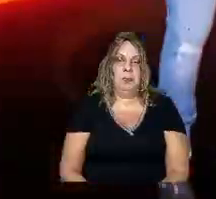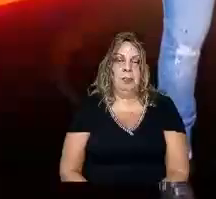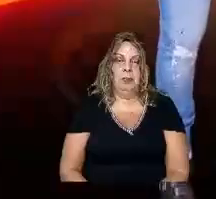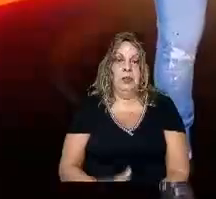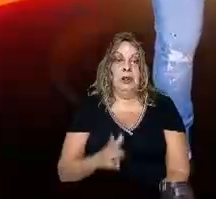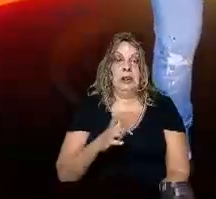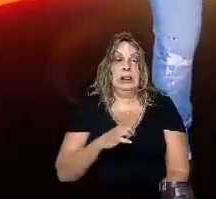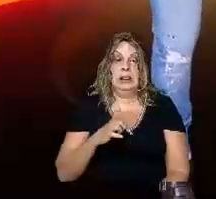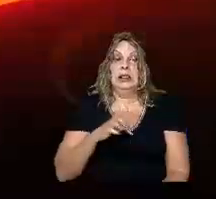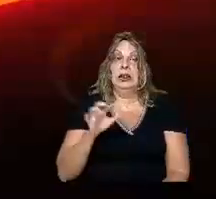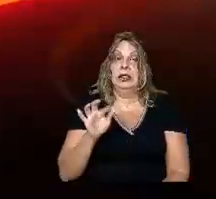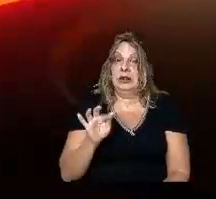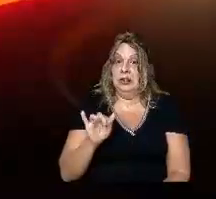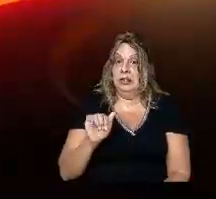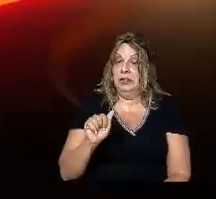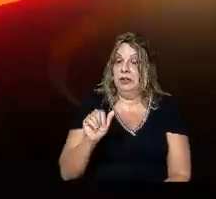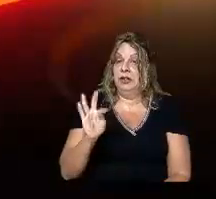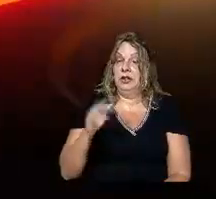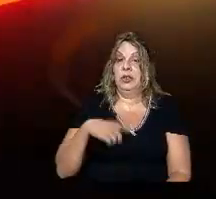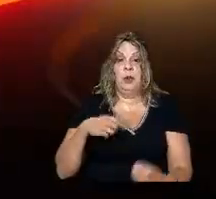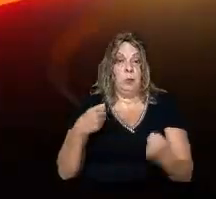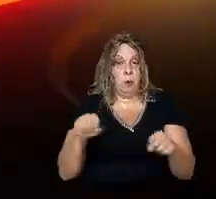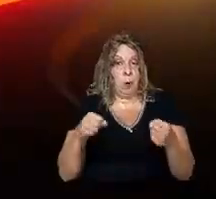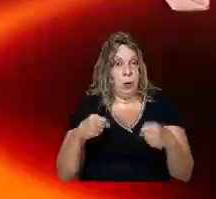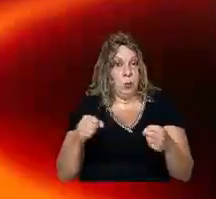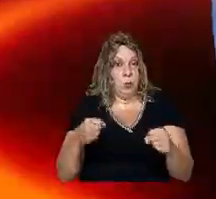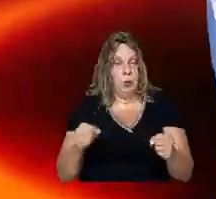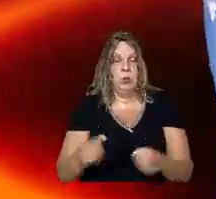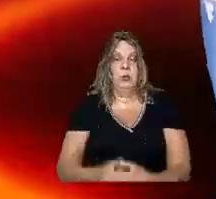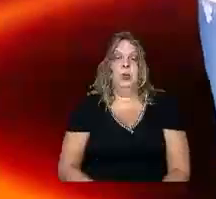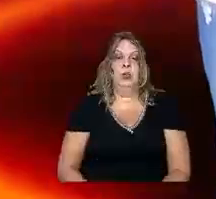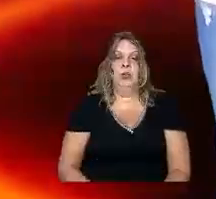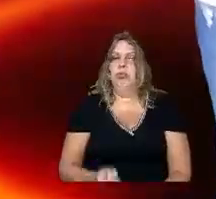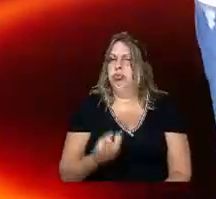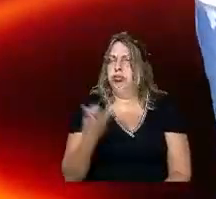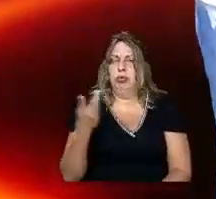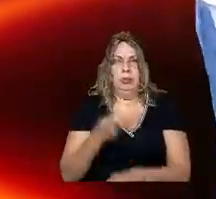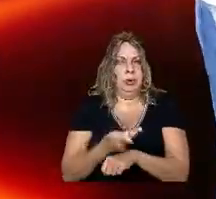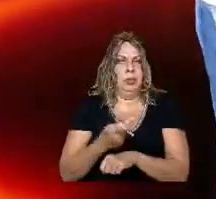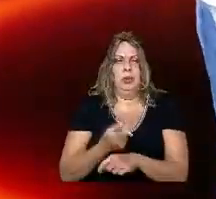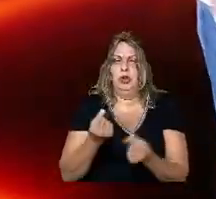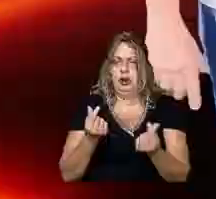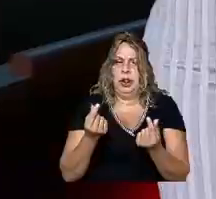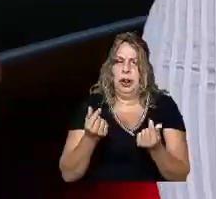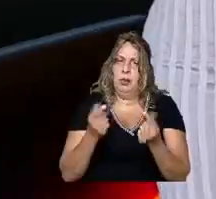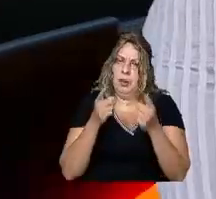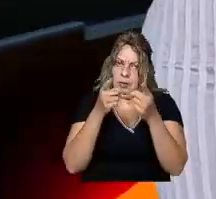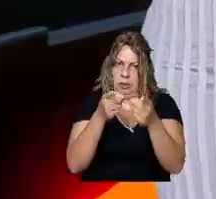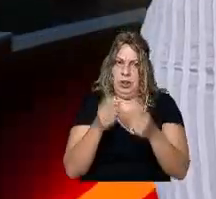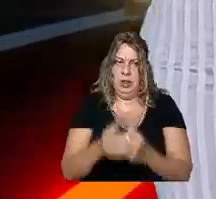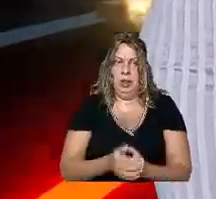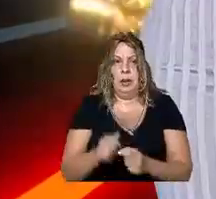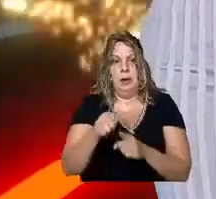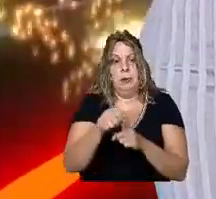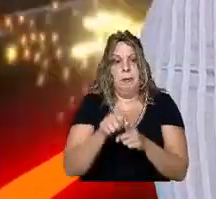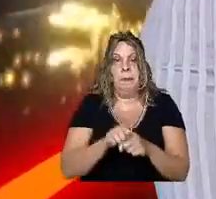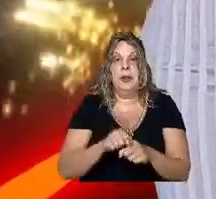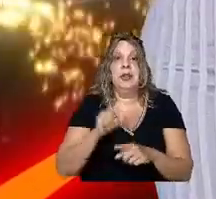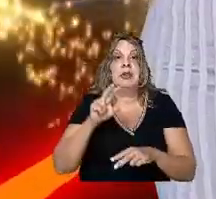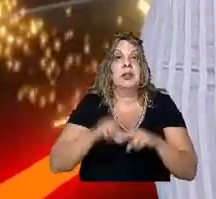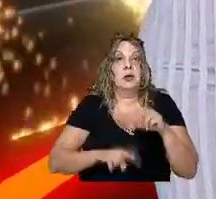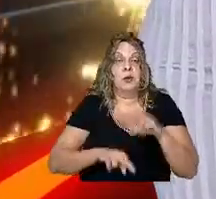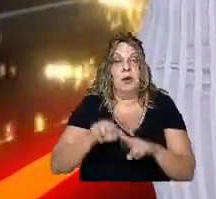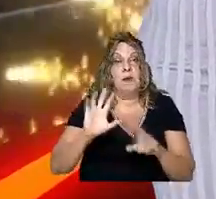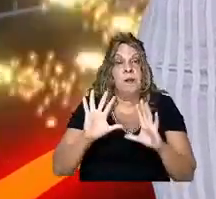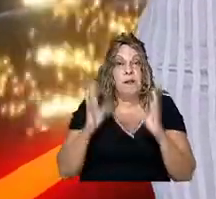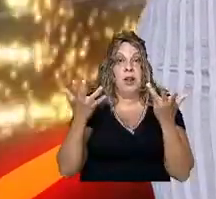Tem um Fiat Mobi Zero. Tem moto Honda também. E muitos prêmios em dinheiro para você. É mês de aniversário Caju